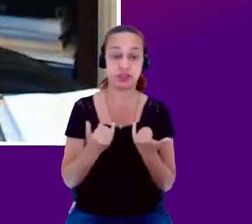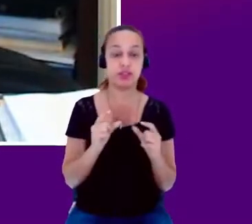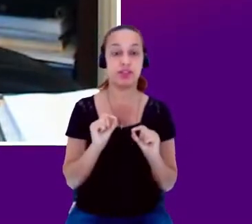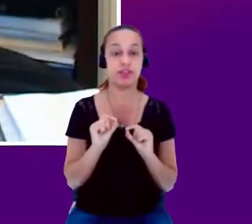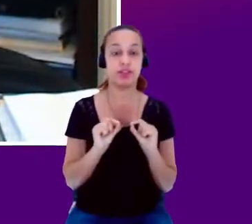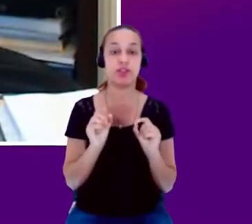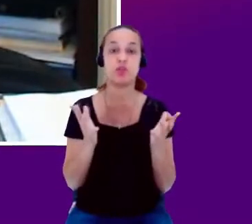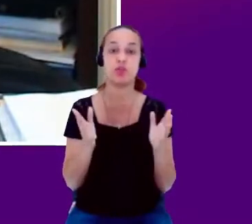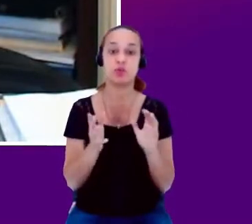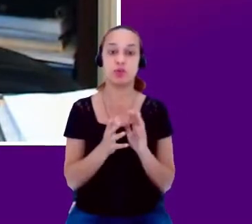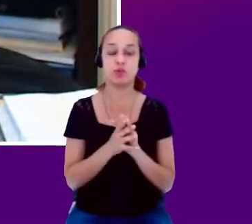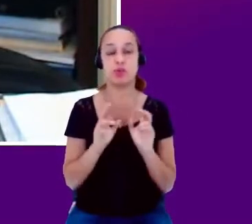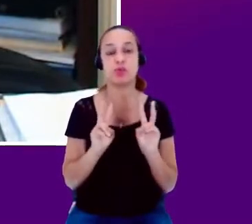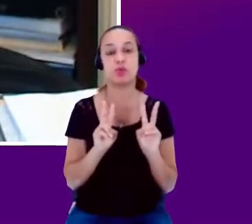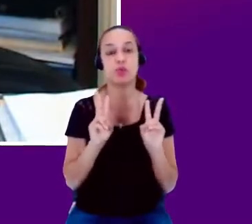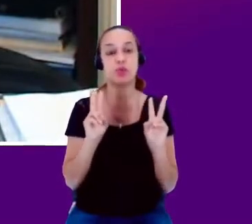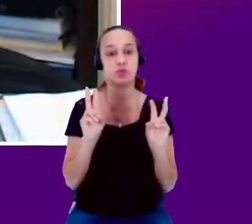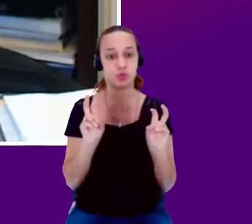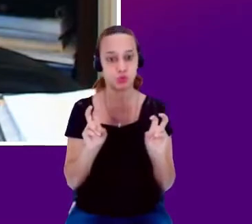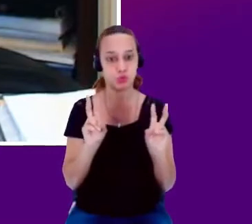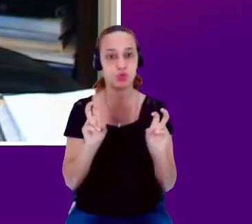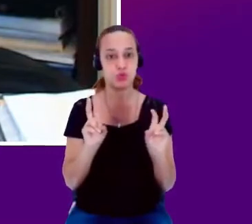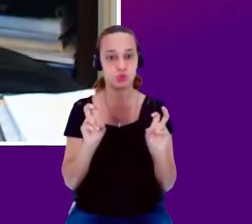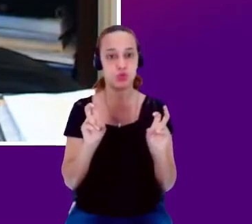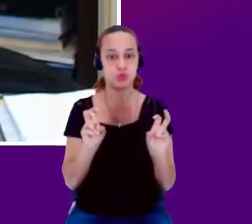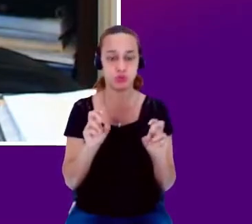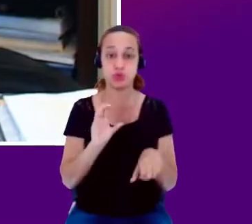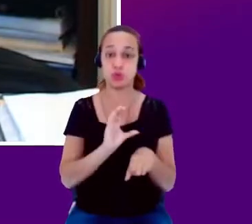instrumental e tenha, portanto, um fundamento constitucional.